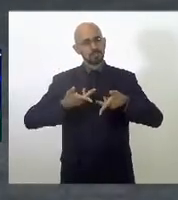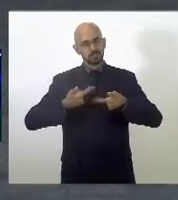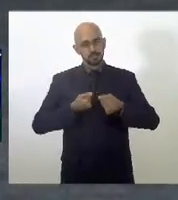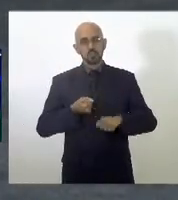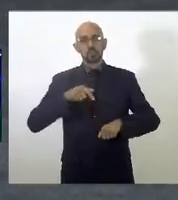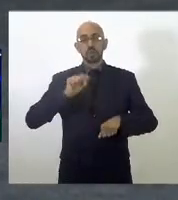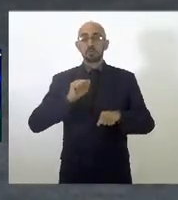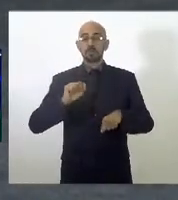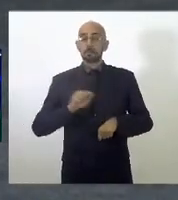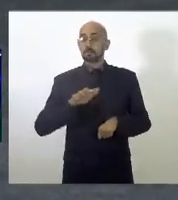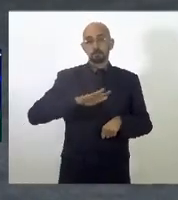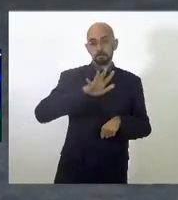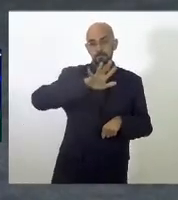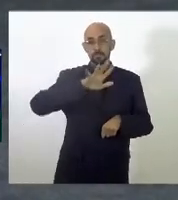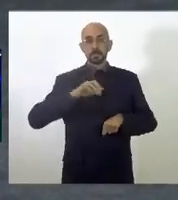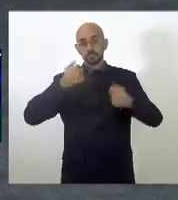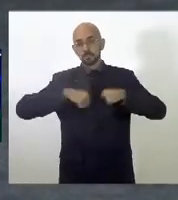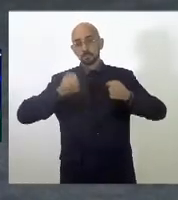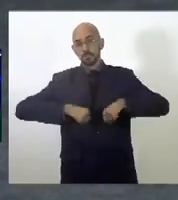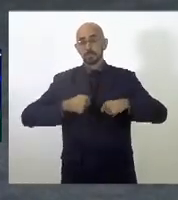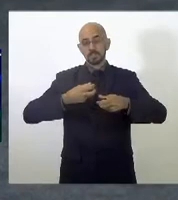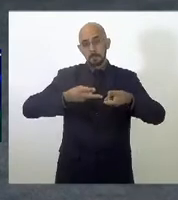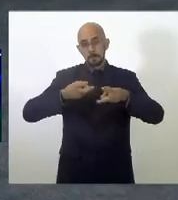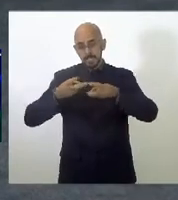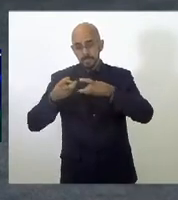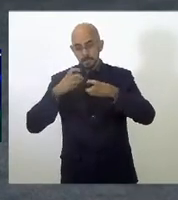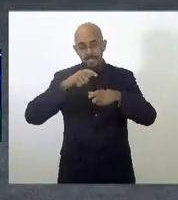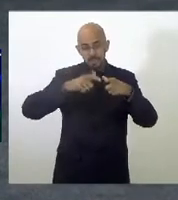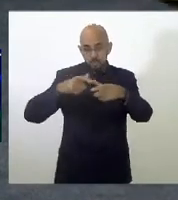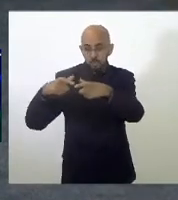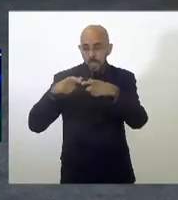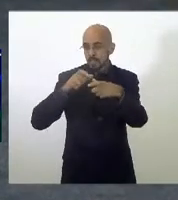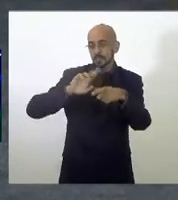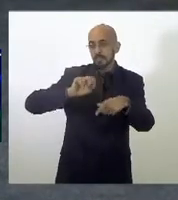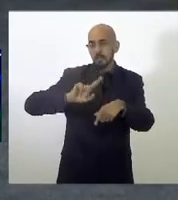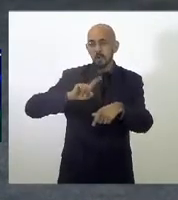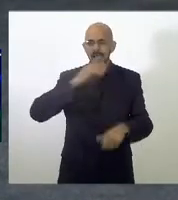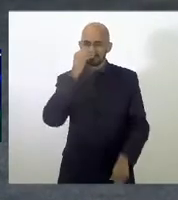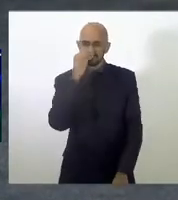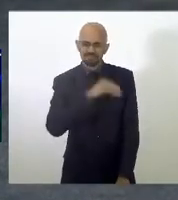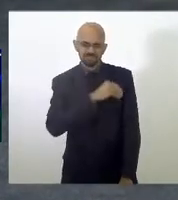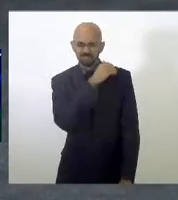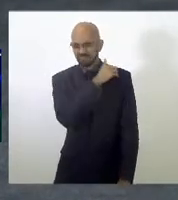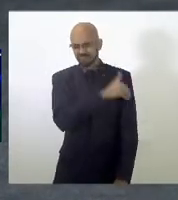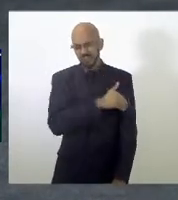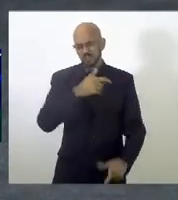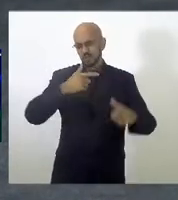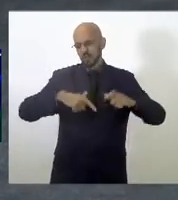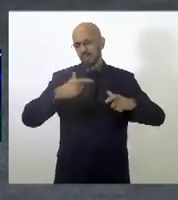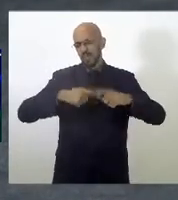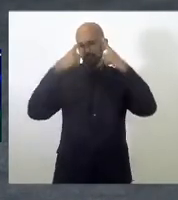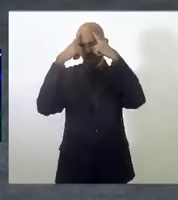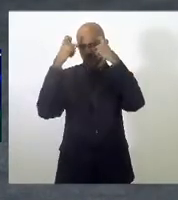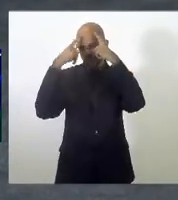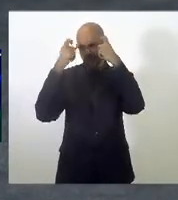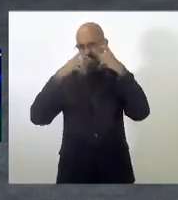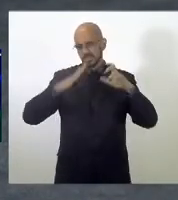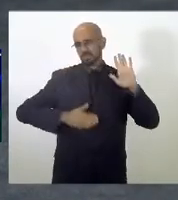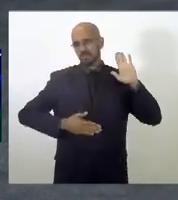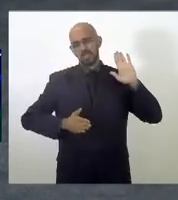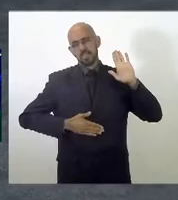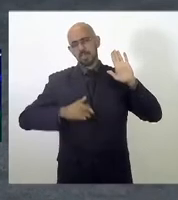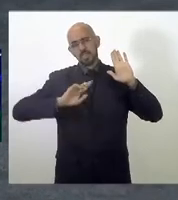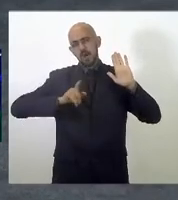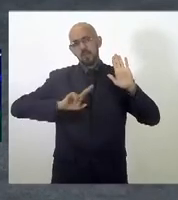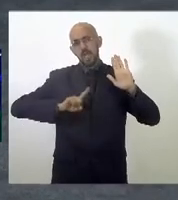e periferia, precisamos olhar para esses lugares, não como o olhar das mazelas, das violências, da criminalidade, mas